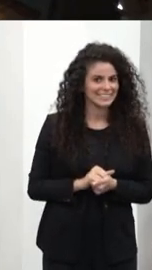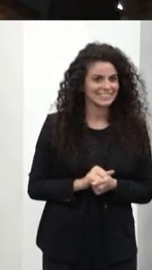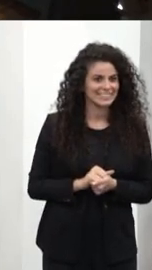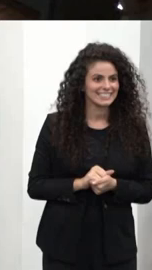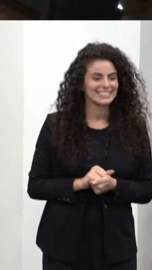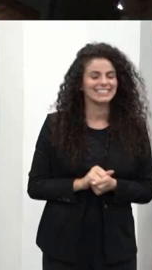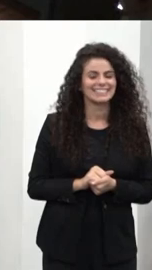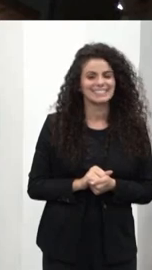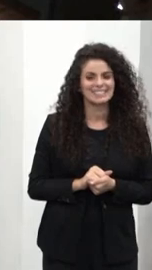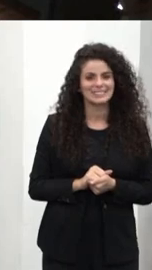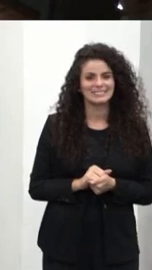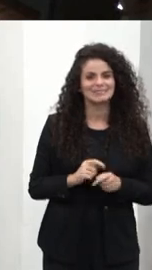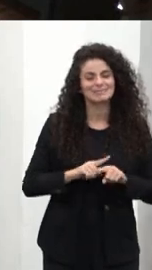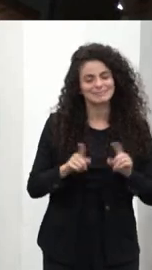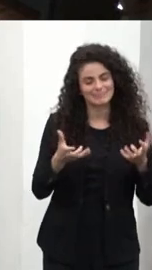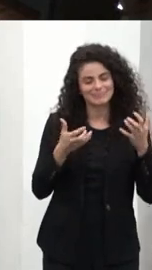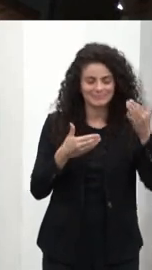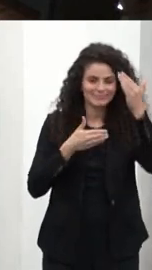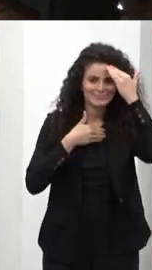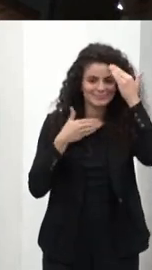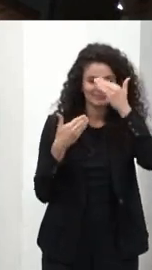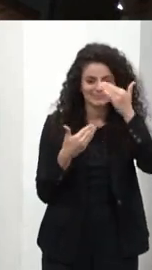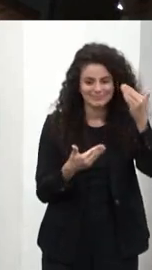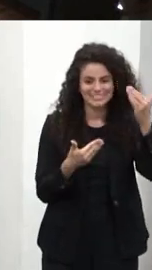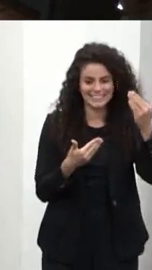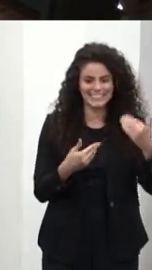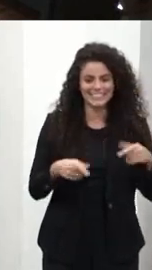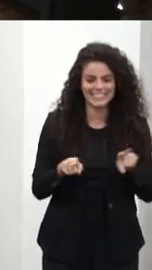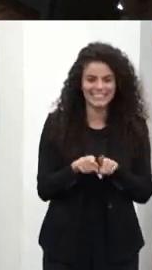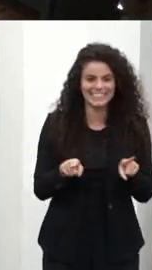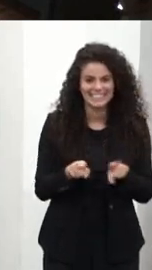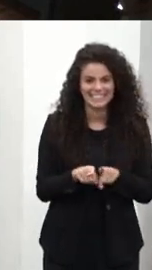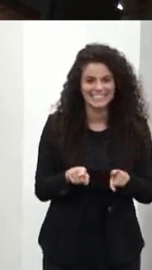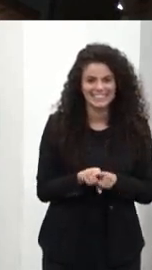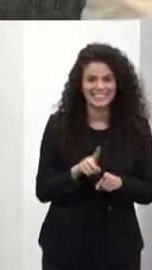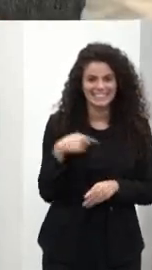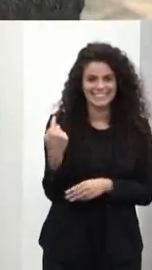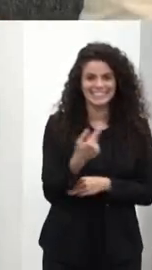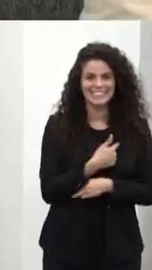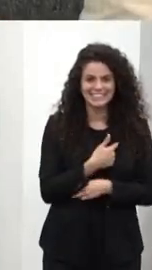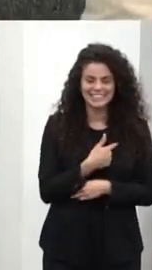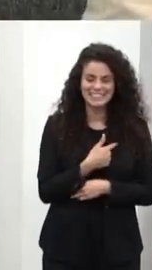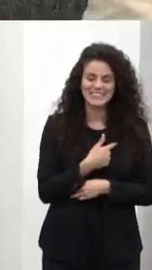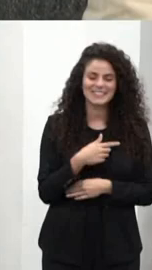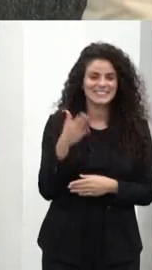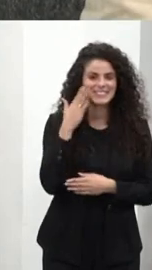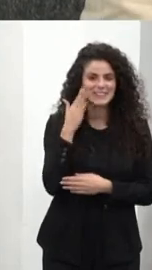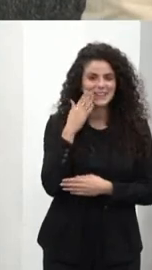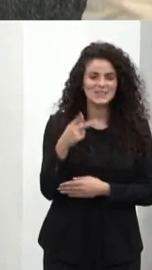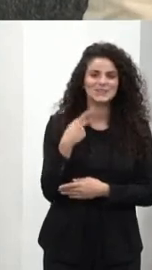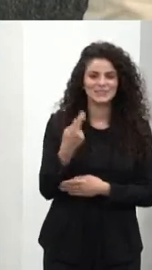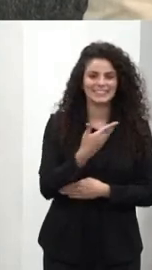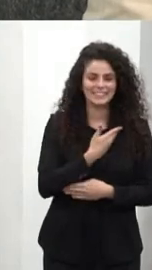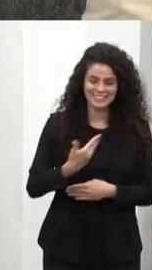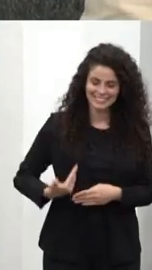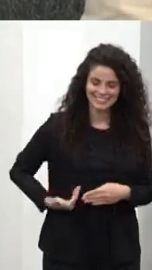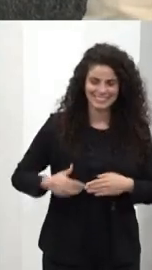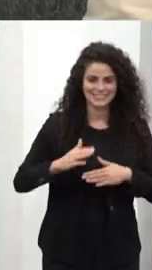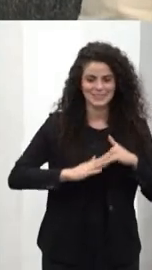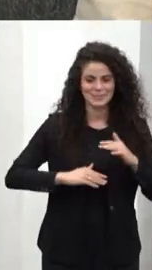mas agradecer demais pessoal isso aqui é muito legal para a gente é política pública de culturas se constroem assim